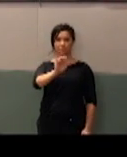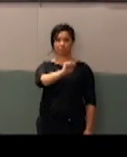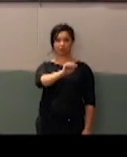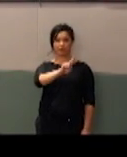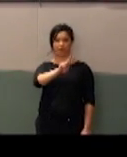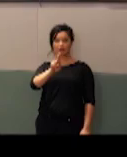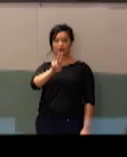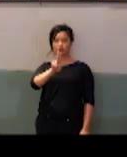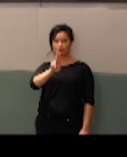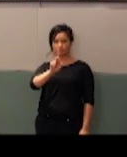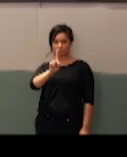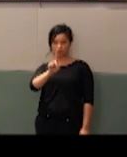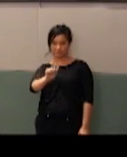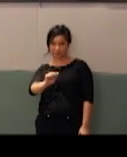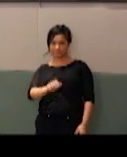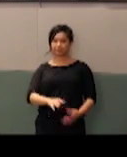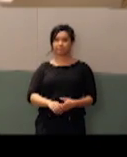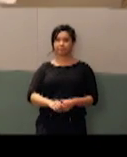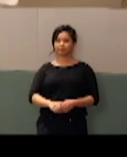Muito obrigado.